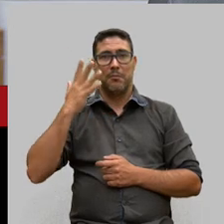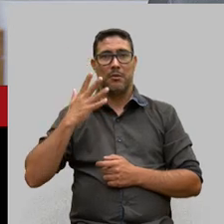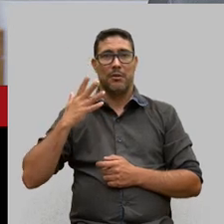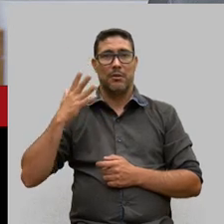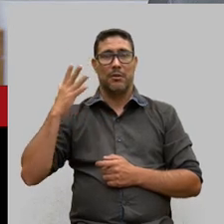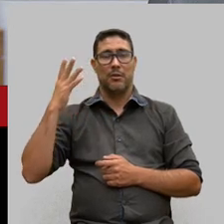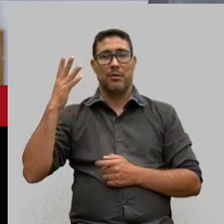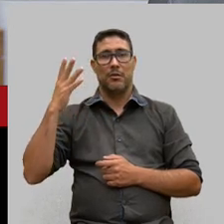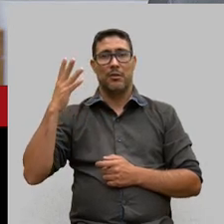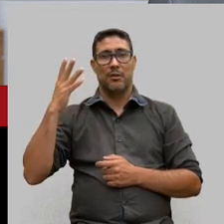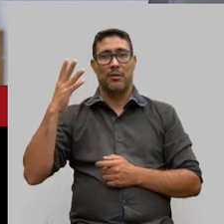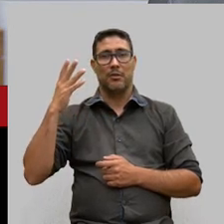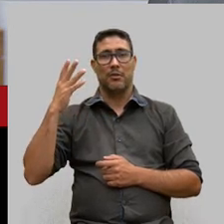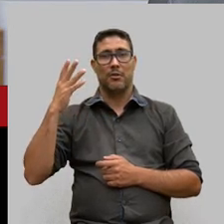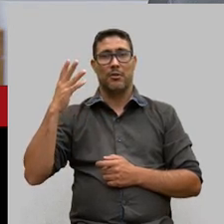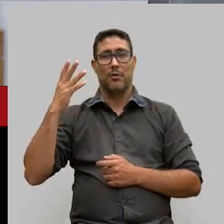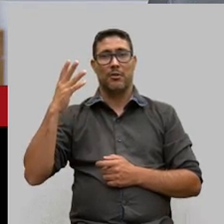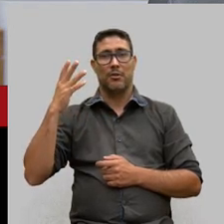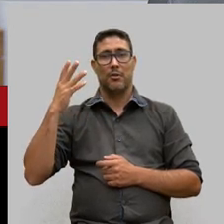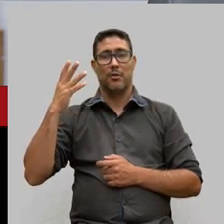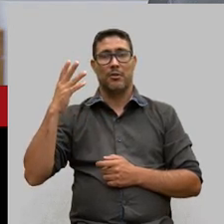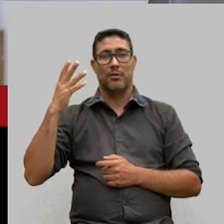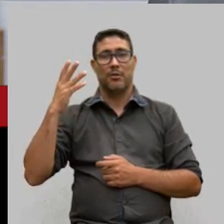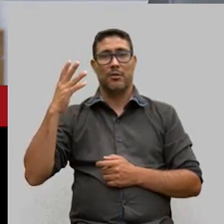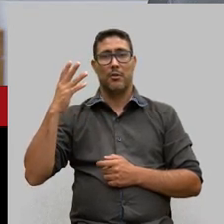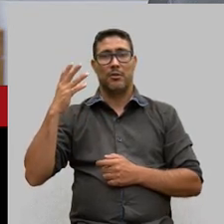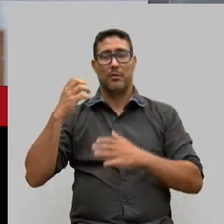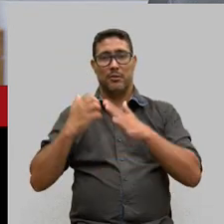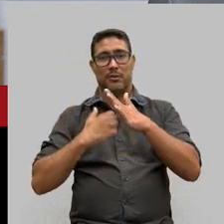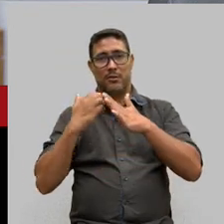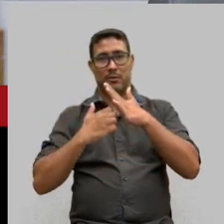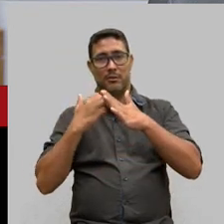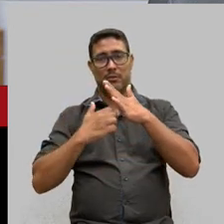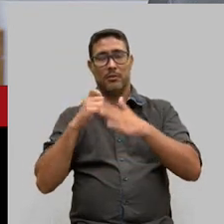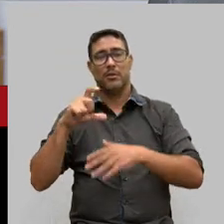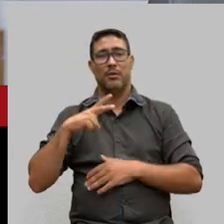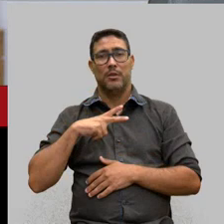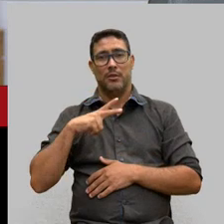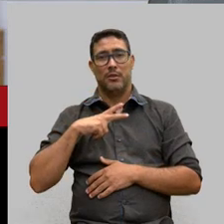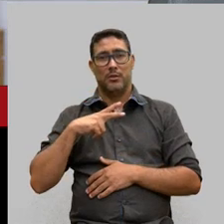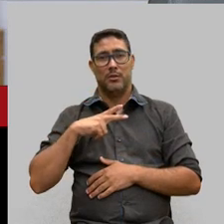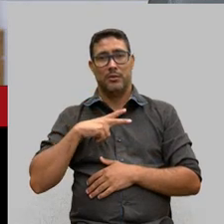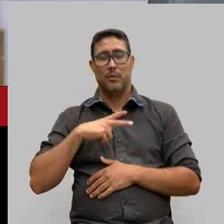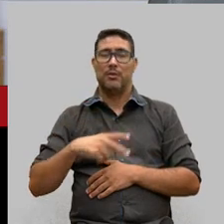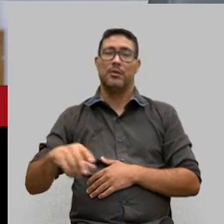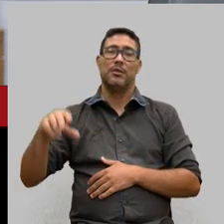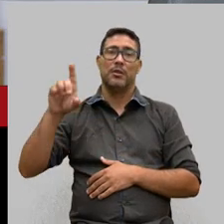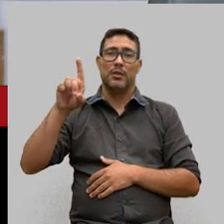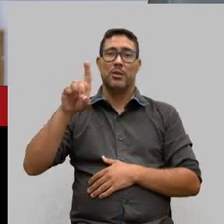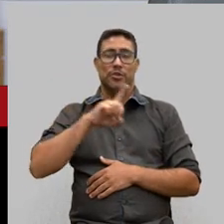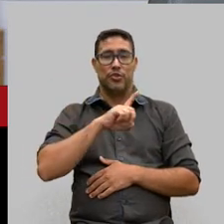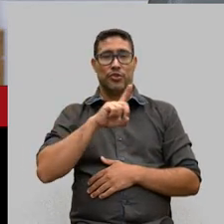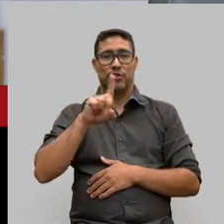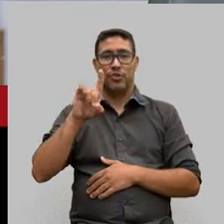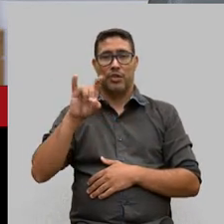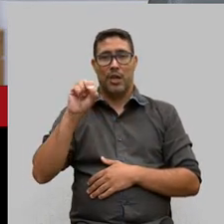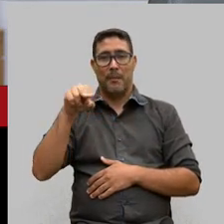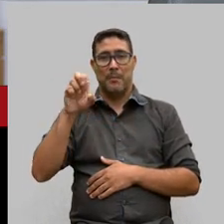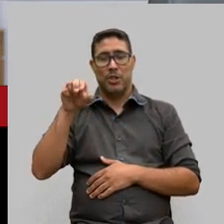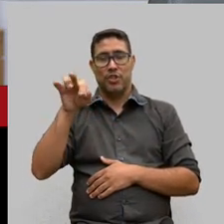palestra empresa numa empresa particular Chapada Diamantina na Bahia dia